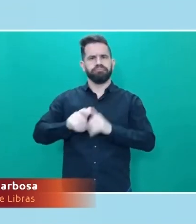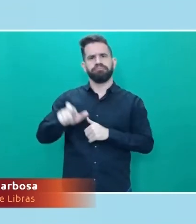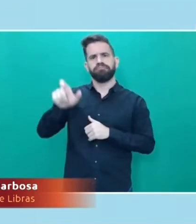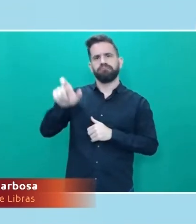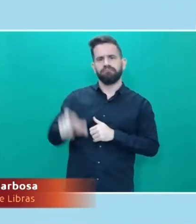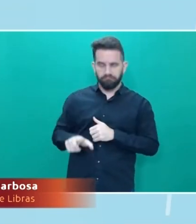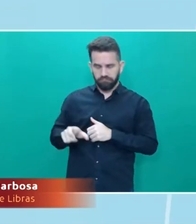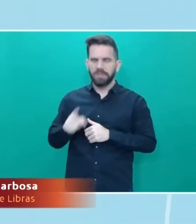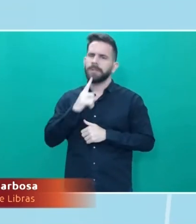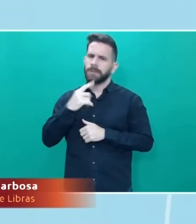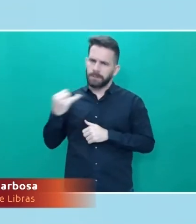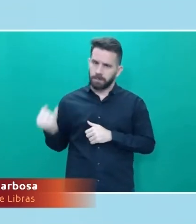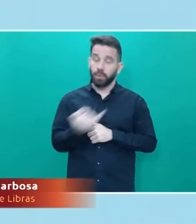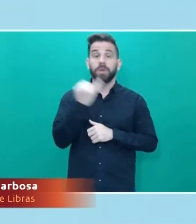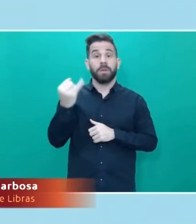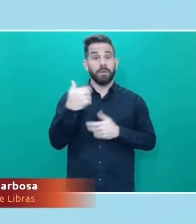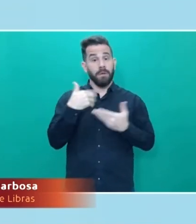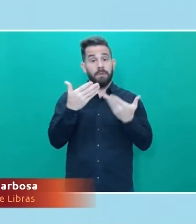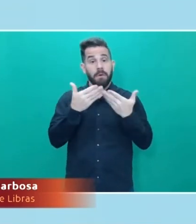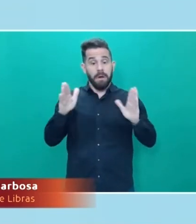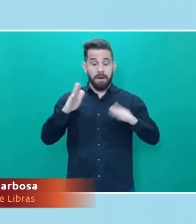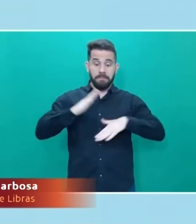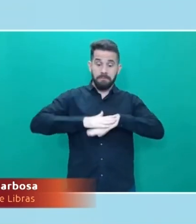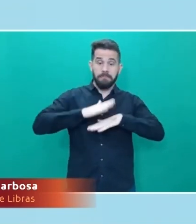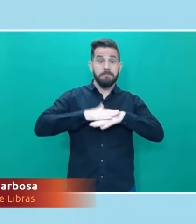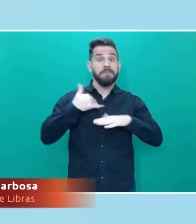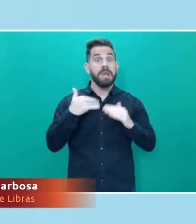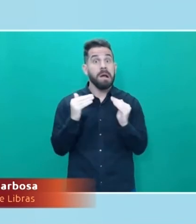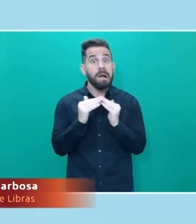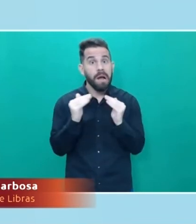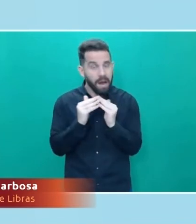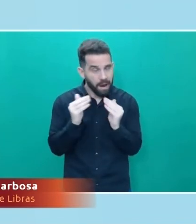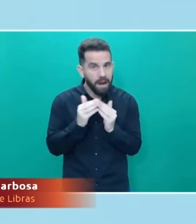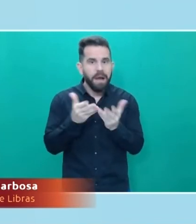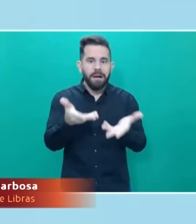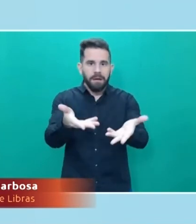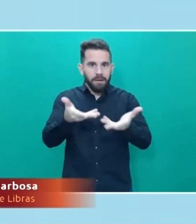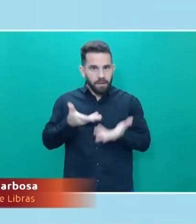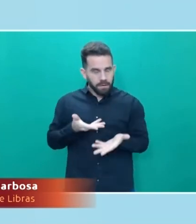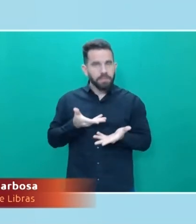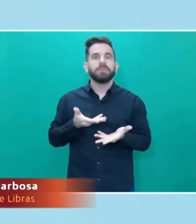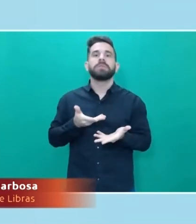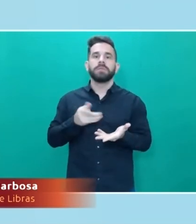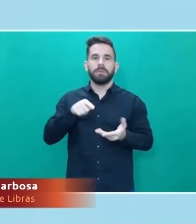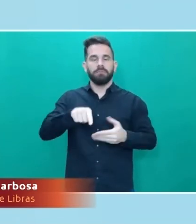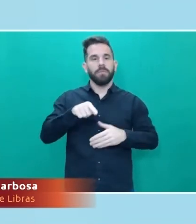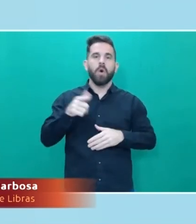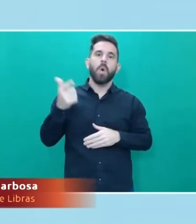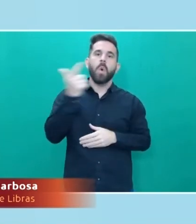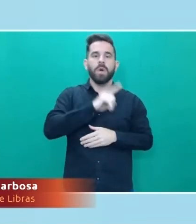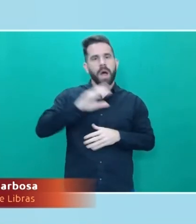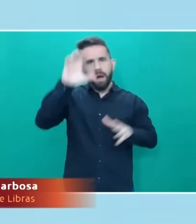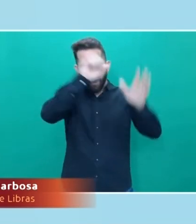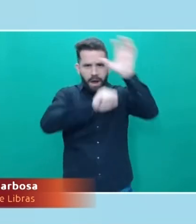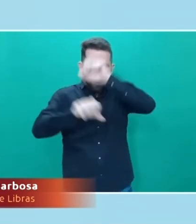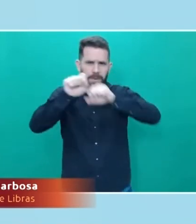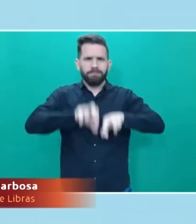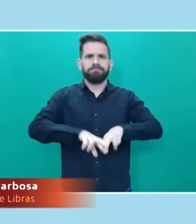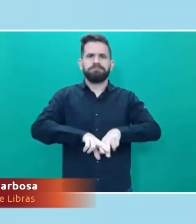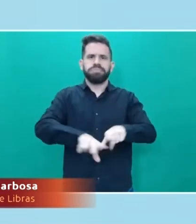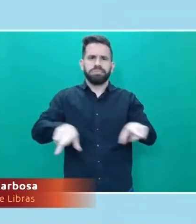eu abro as portas da minha casa para que essas pessoas tenham acesso a esse universo das artes